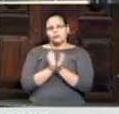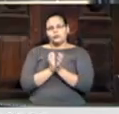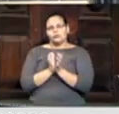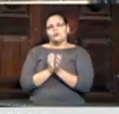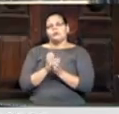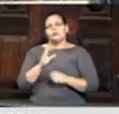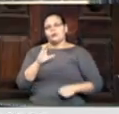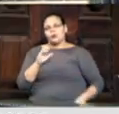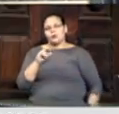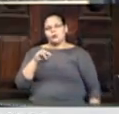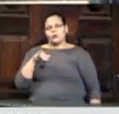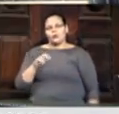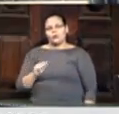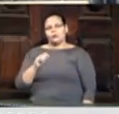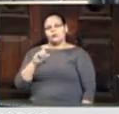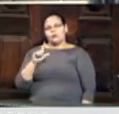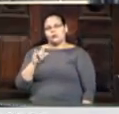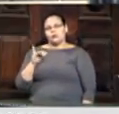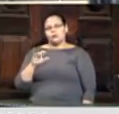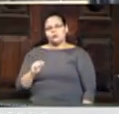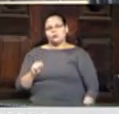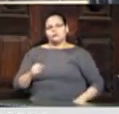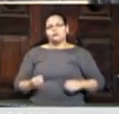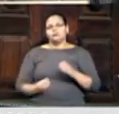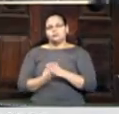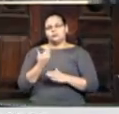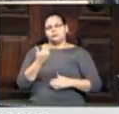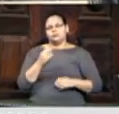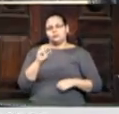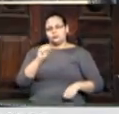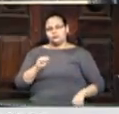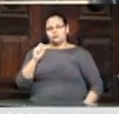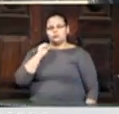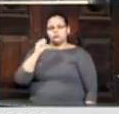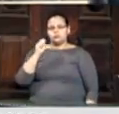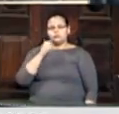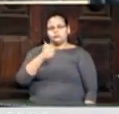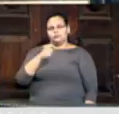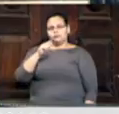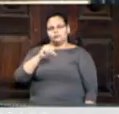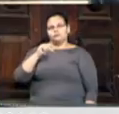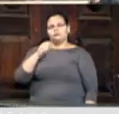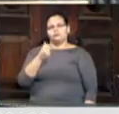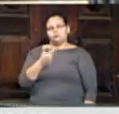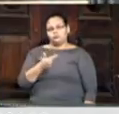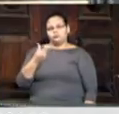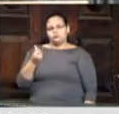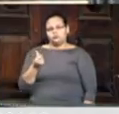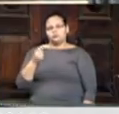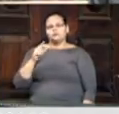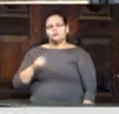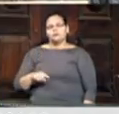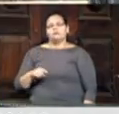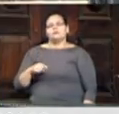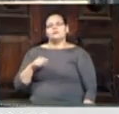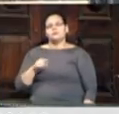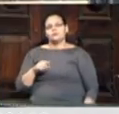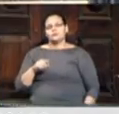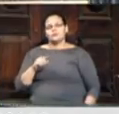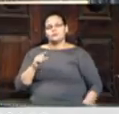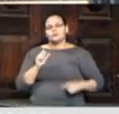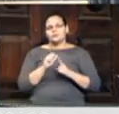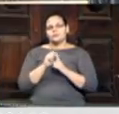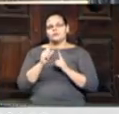Carioca de Letras foi fundada em 8 de abril de 1926 por um grupo de notáveis e é considerada uma